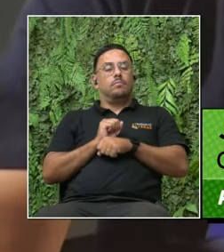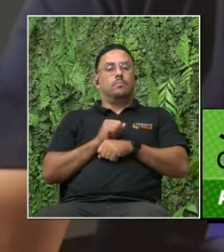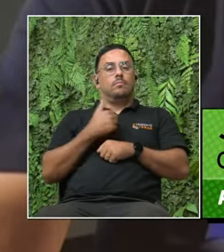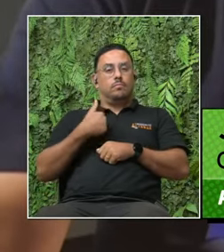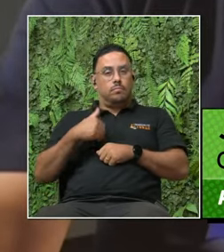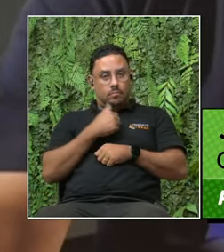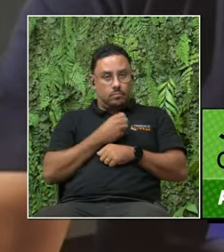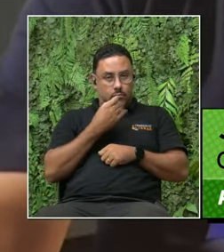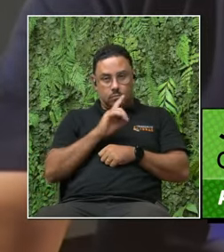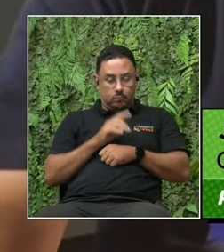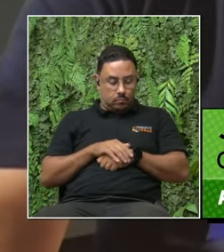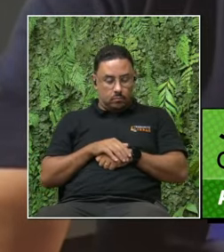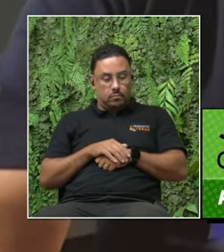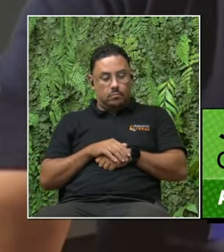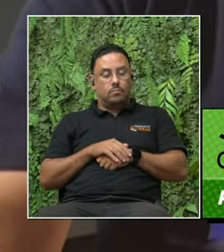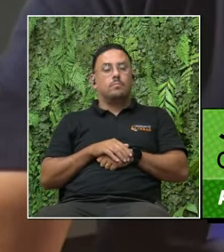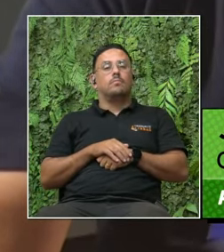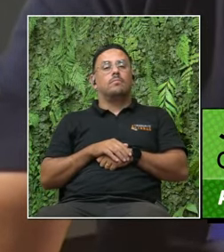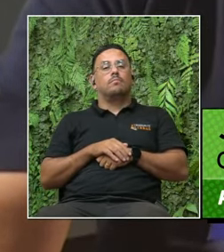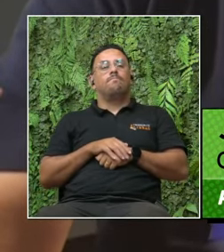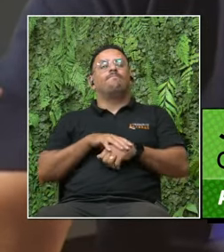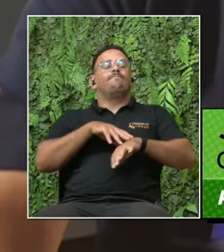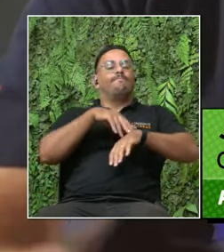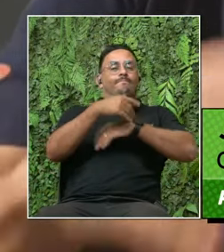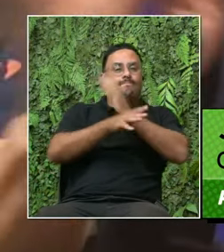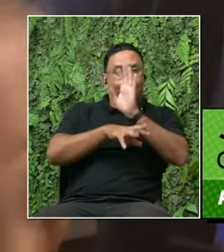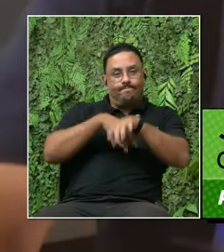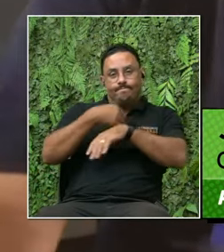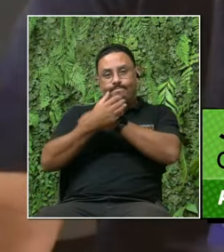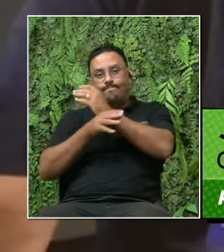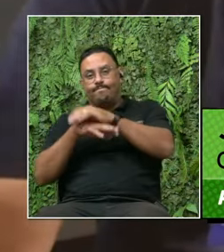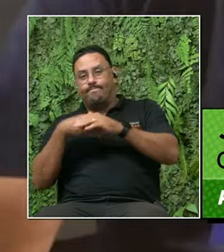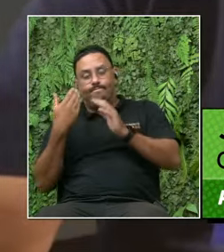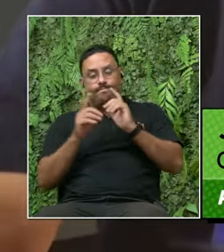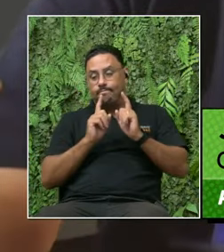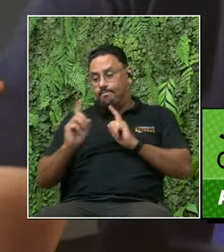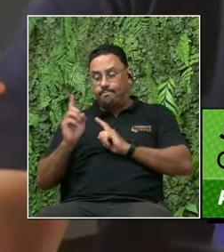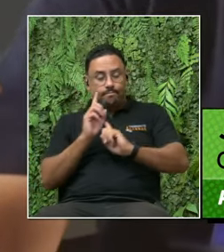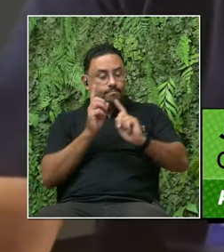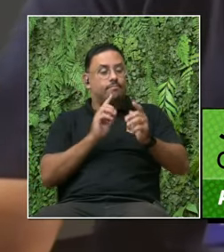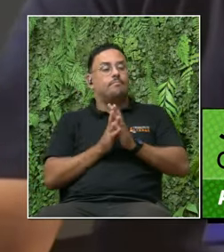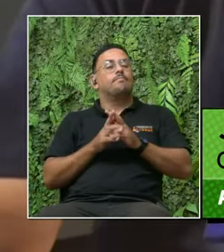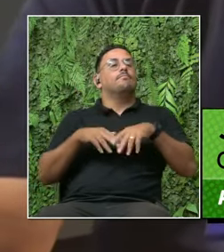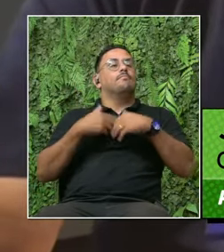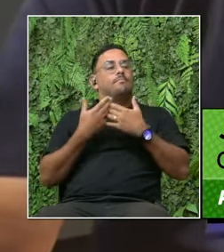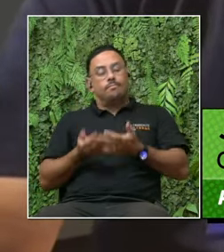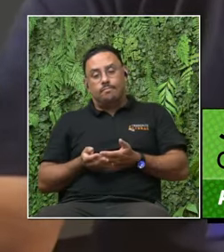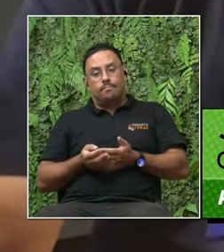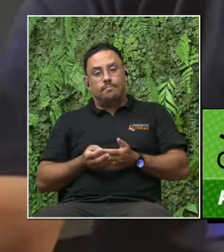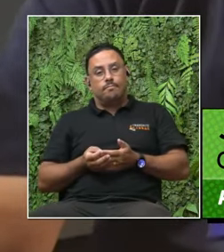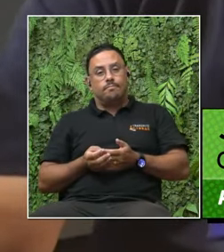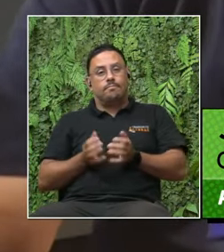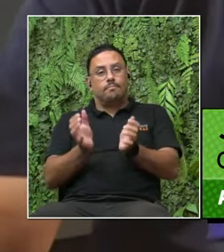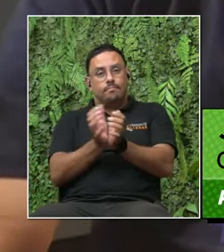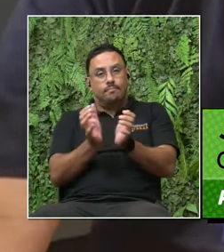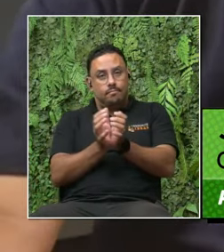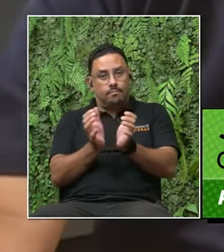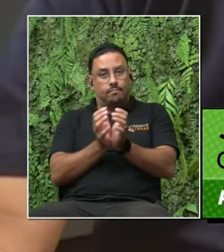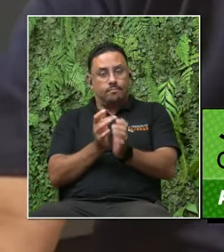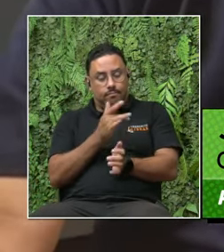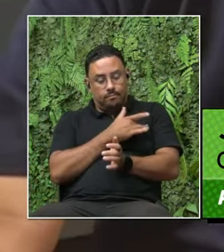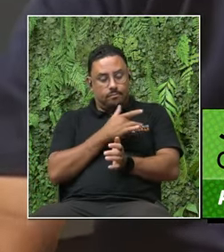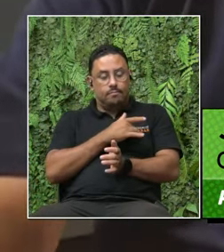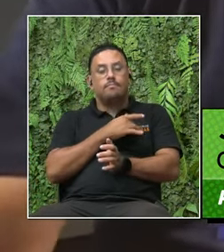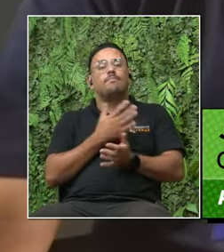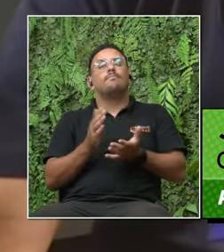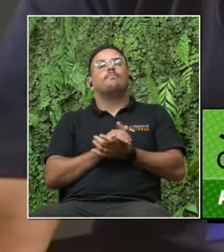e não deu resultado ou seja virou um uma confusão danada ali todo mundo perdido e não sei o quê time do Cruzeiro faz um gol